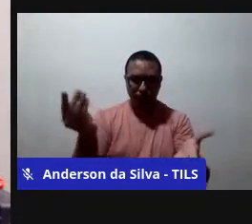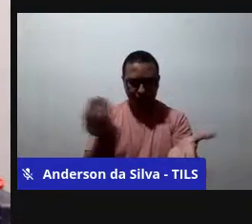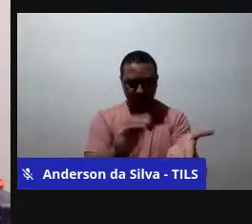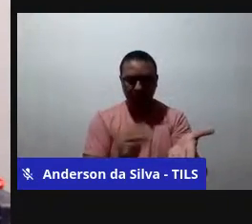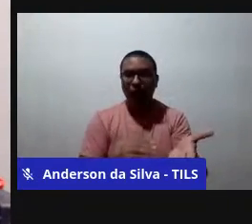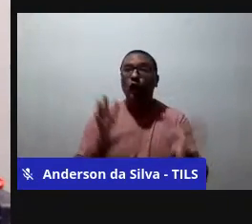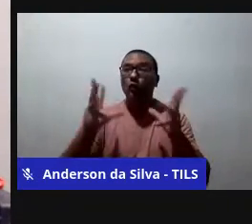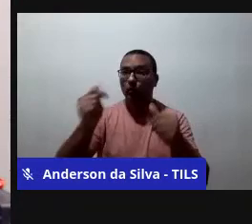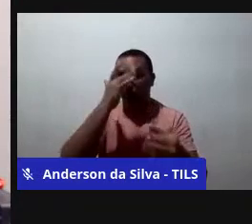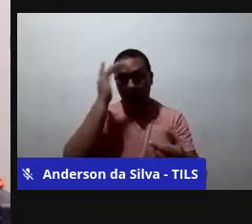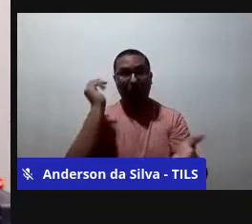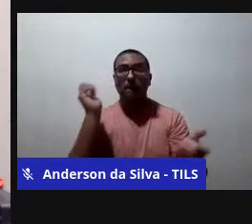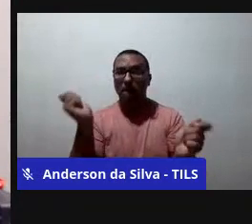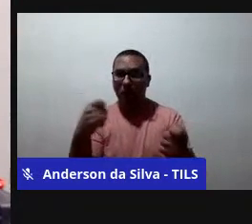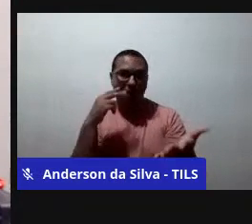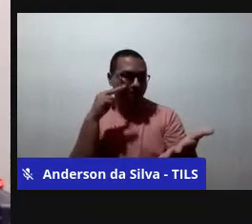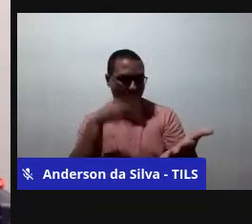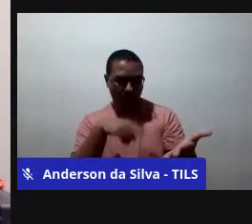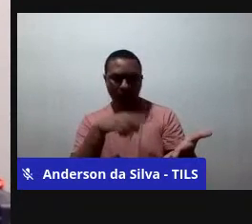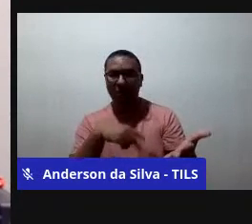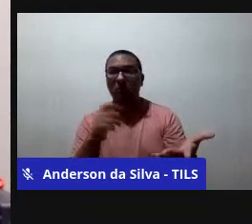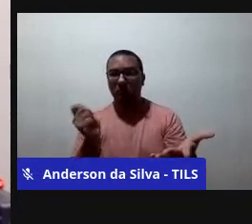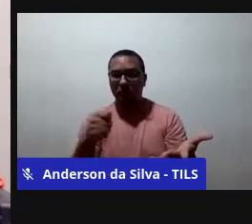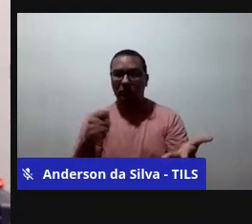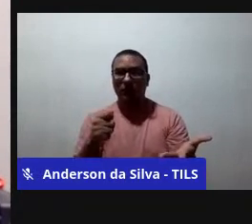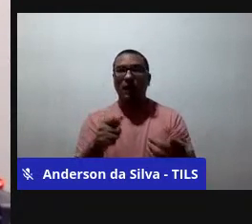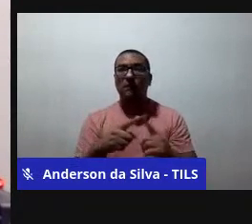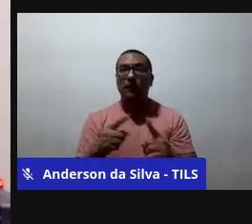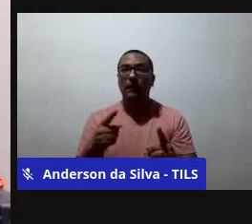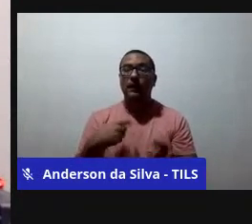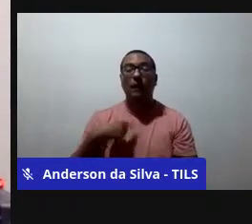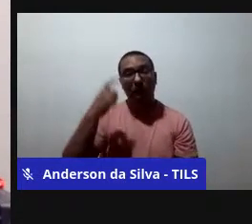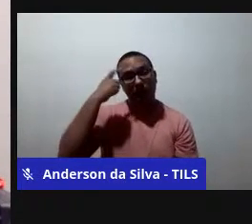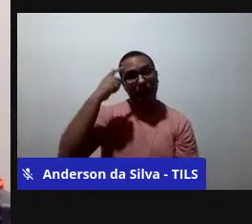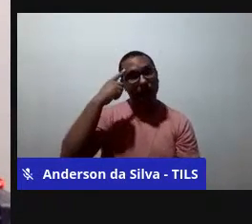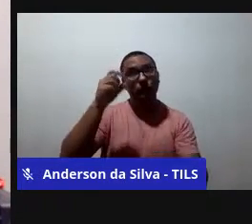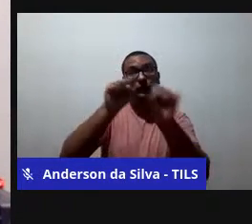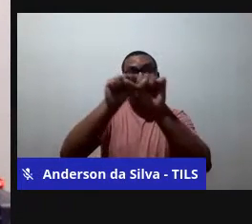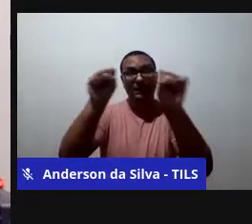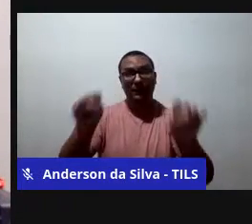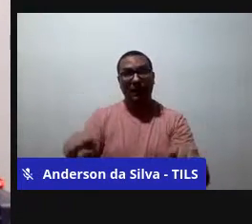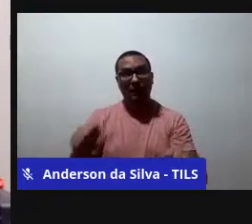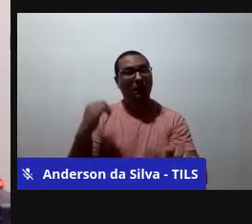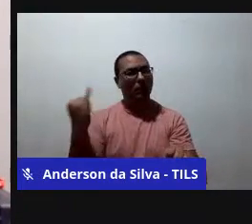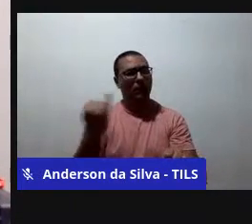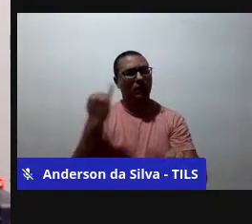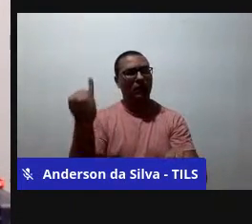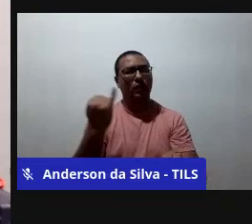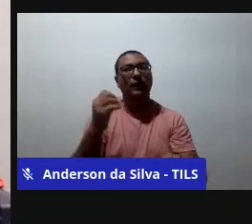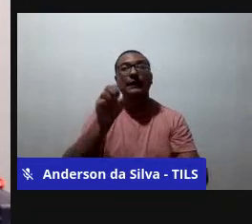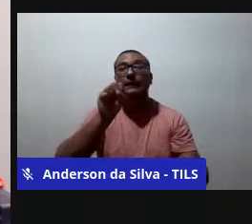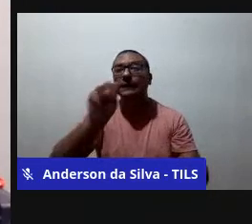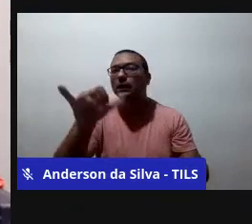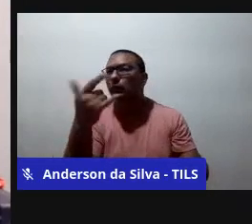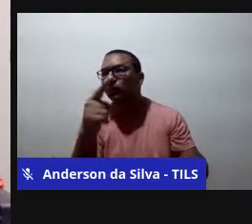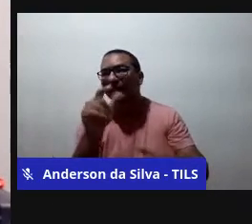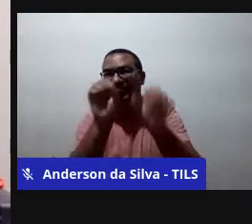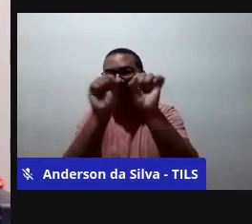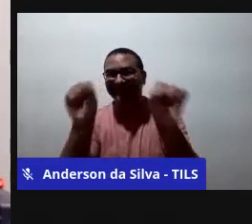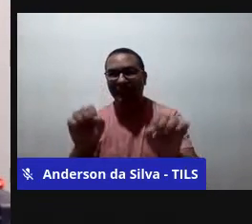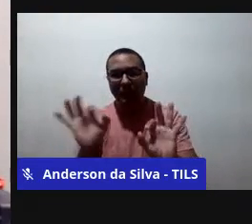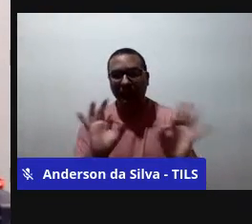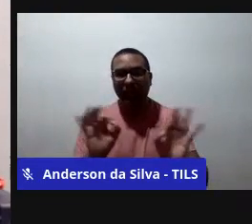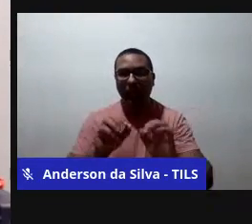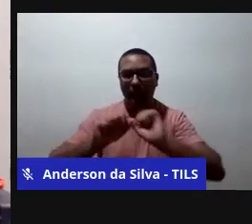acesso a esses dados. Por isso que eu insisto no ponto de vista de sistema. Sem um sistema que fomente essa